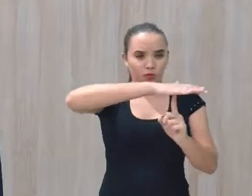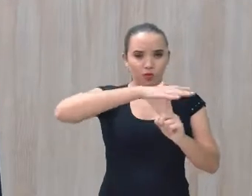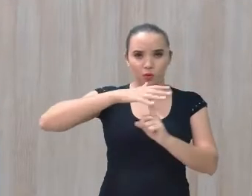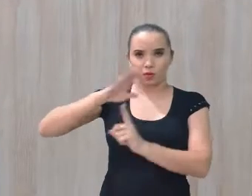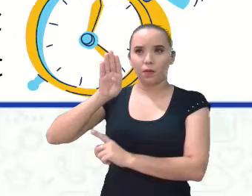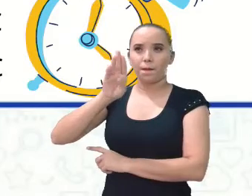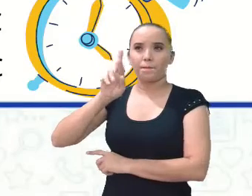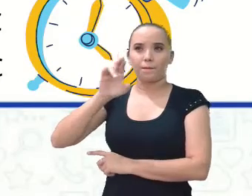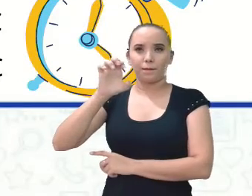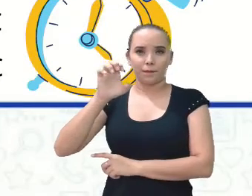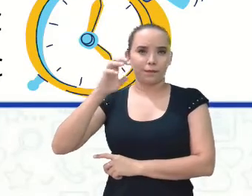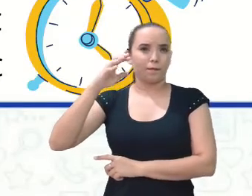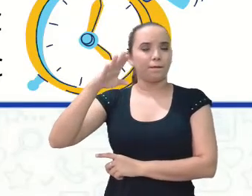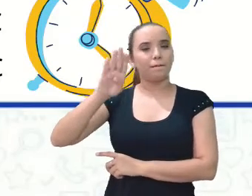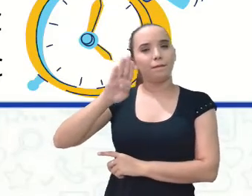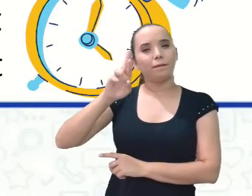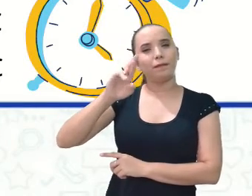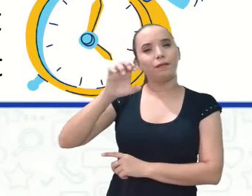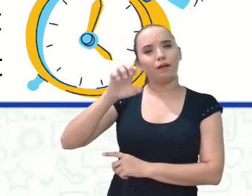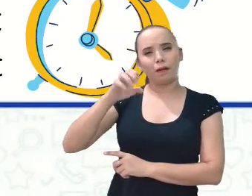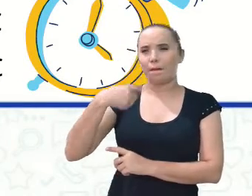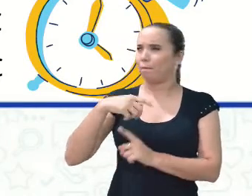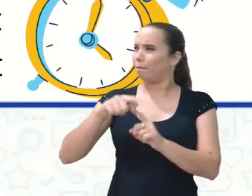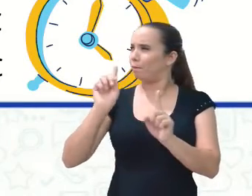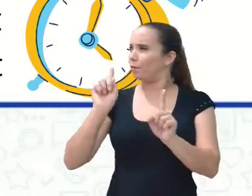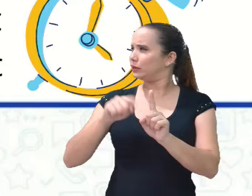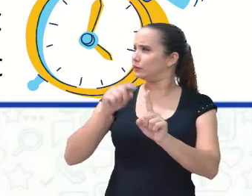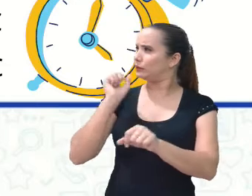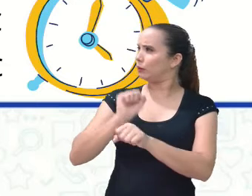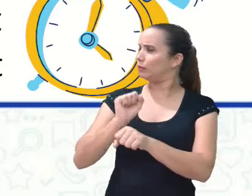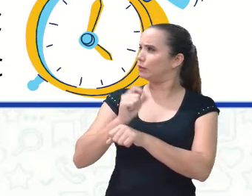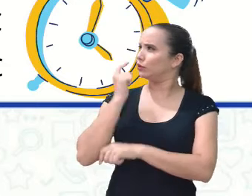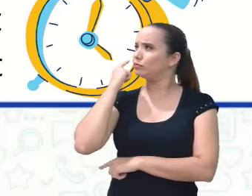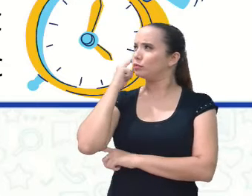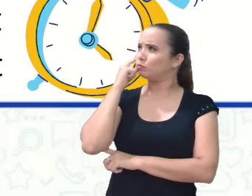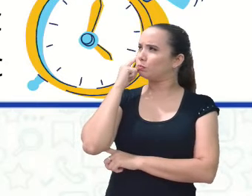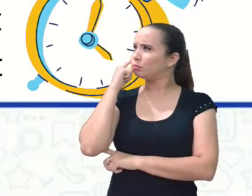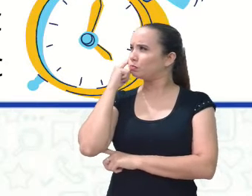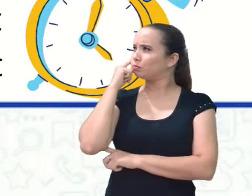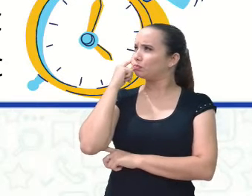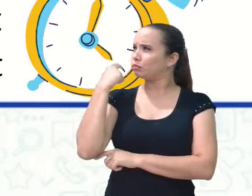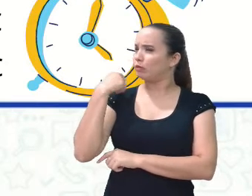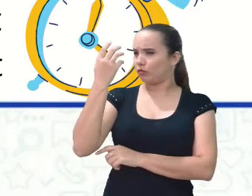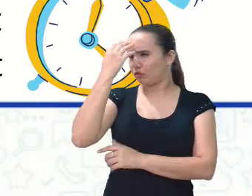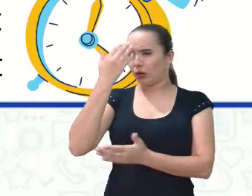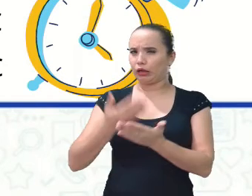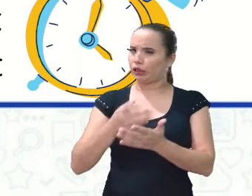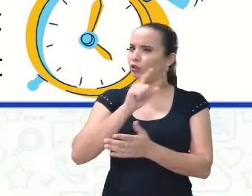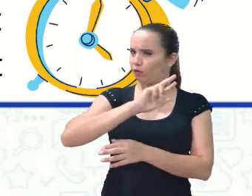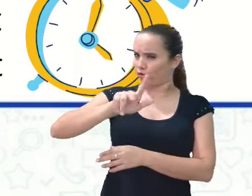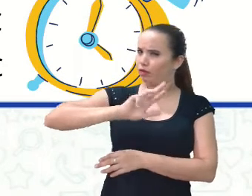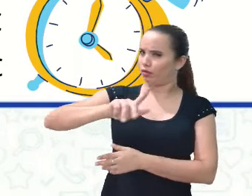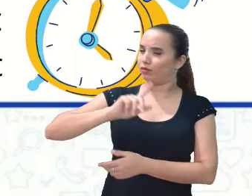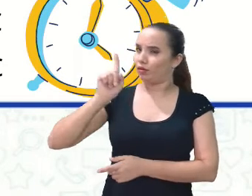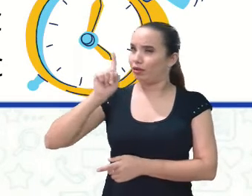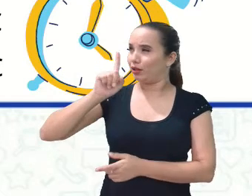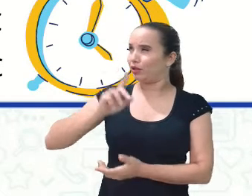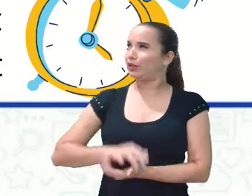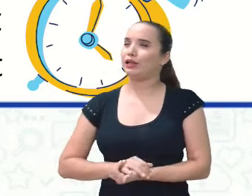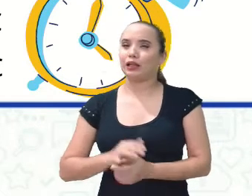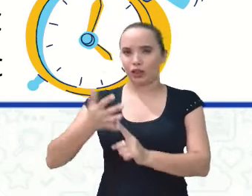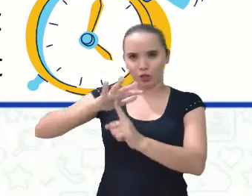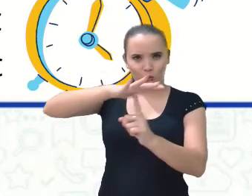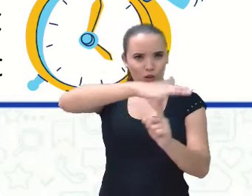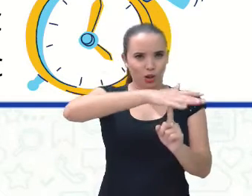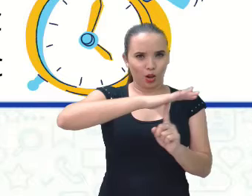mas eu acho que não representa. Depois eu fiquei pensando que um tap, tap, tap, tap, tap, tap, tap, talvez fosse mais próprio